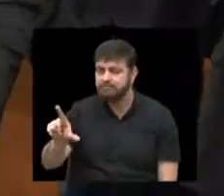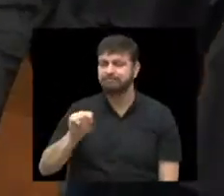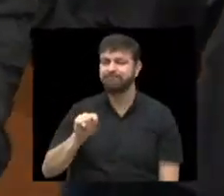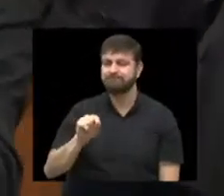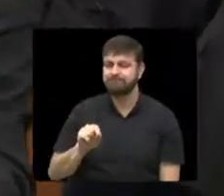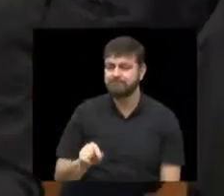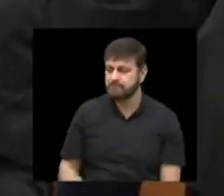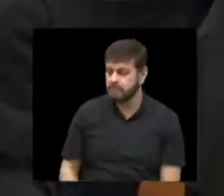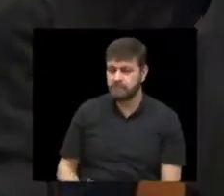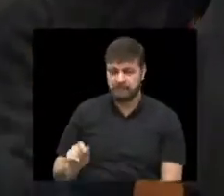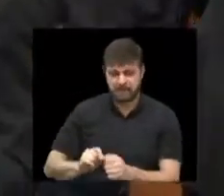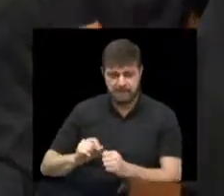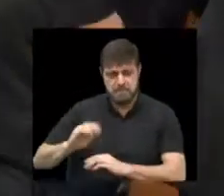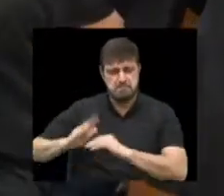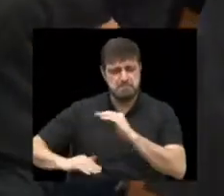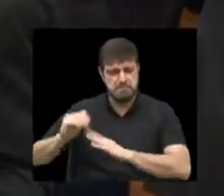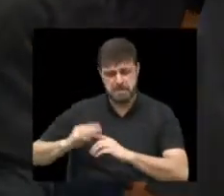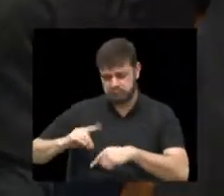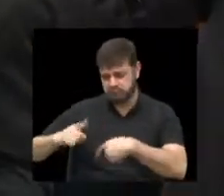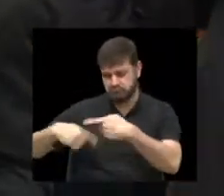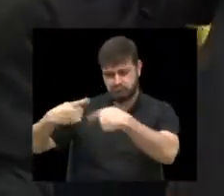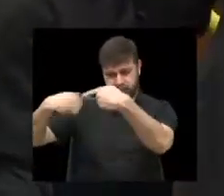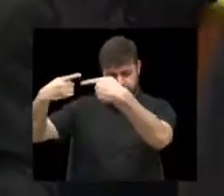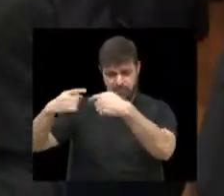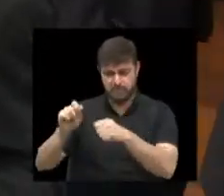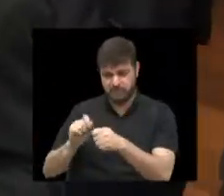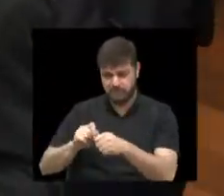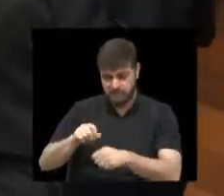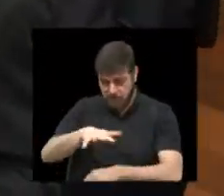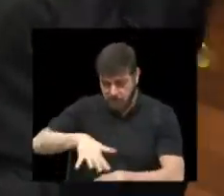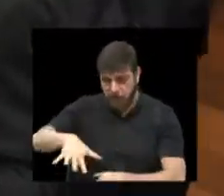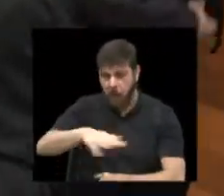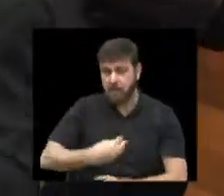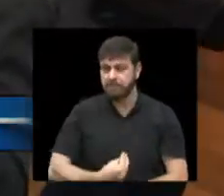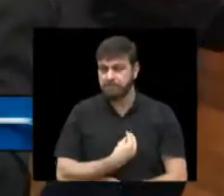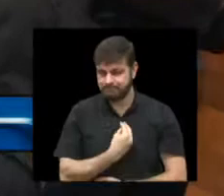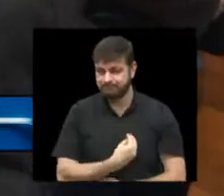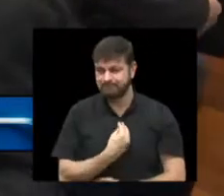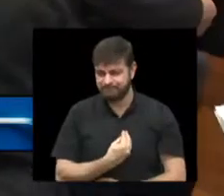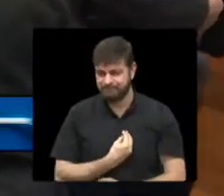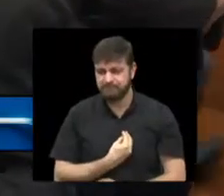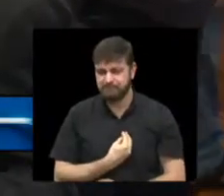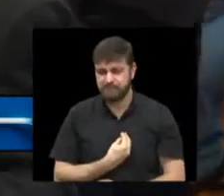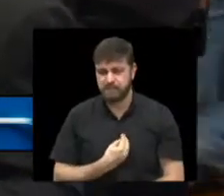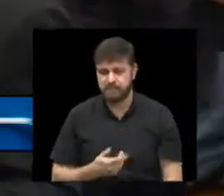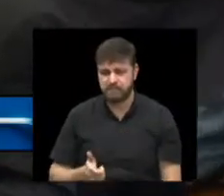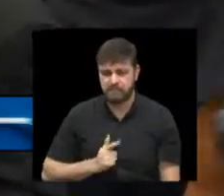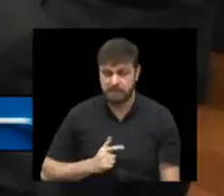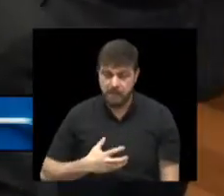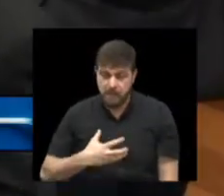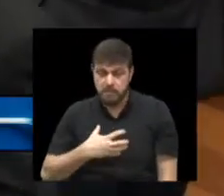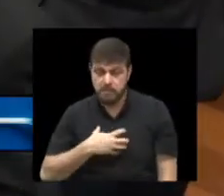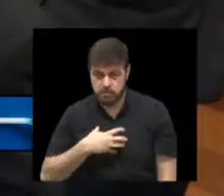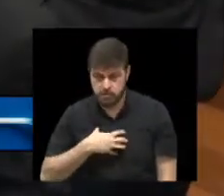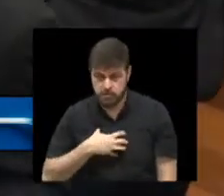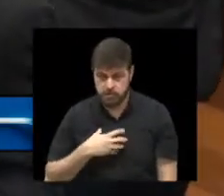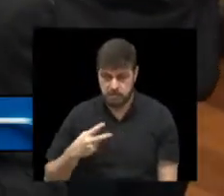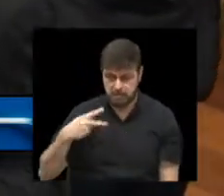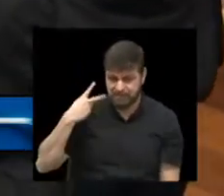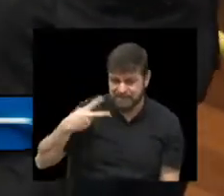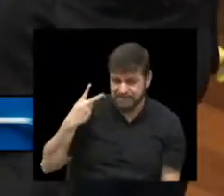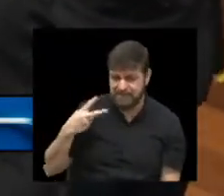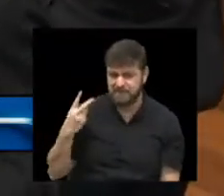efetivamente desenvolveram atividades relevantes nos seus locais. E também é uma maneira da municipalidade reconhecer